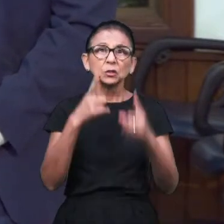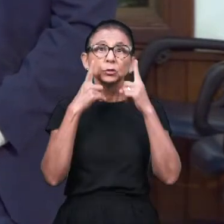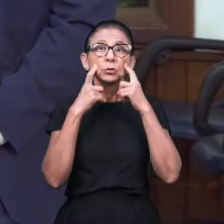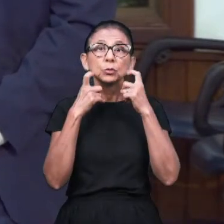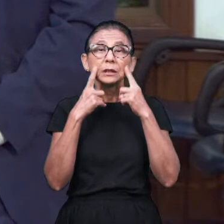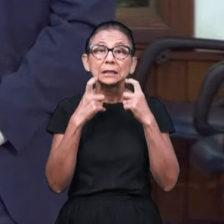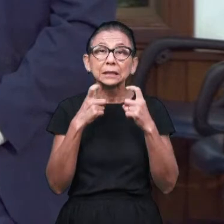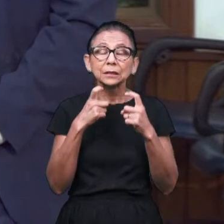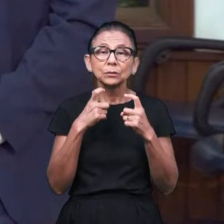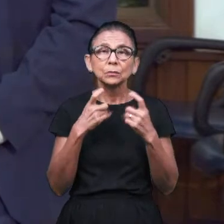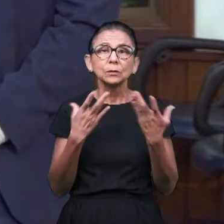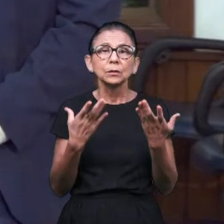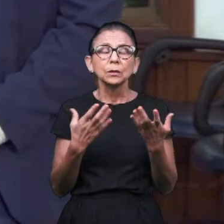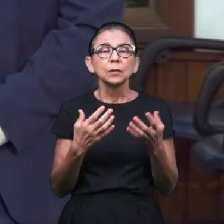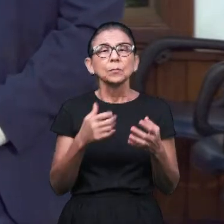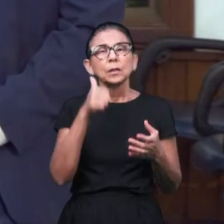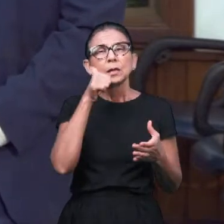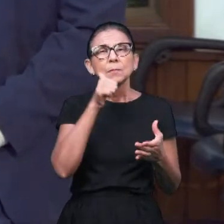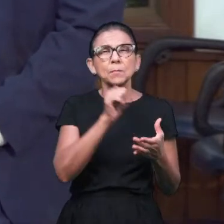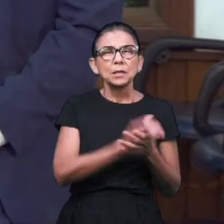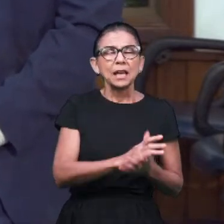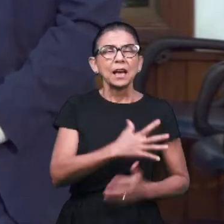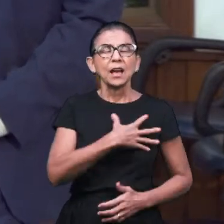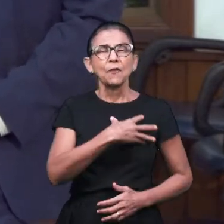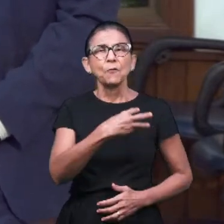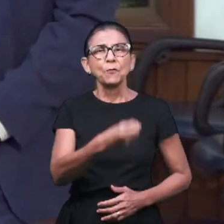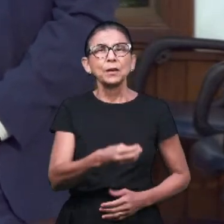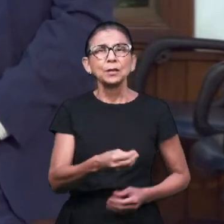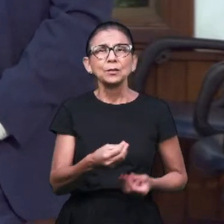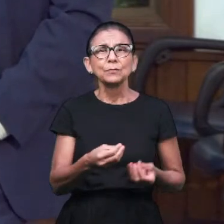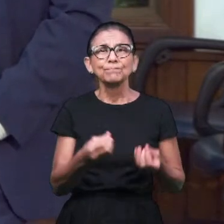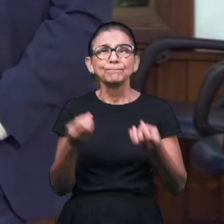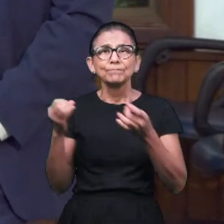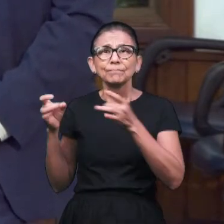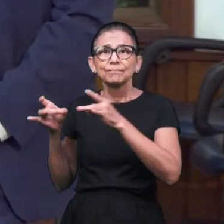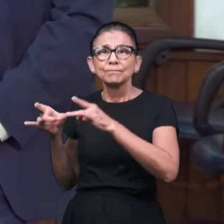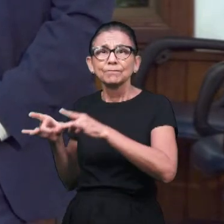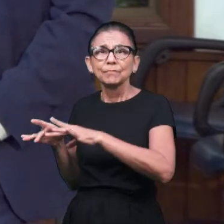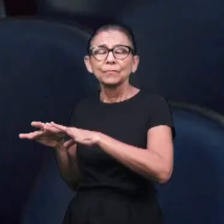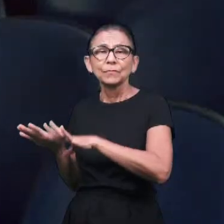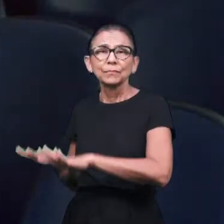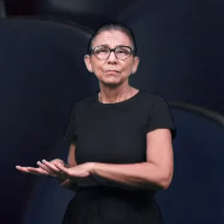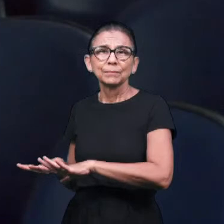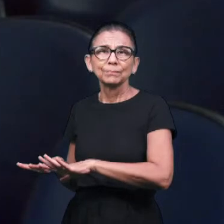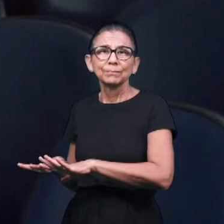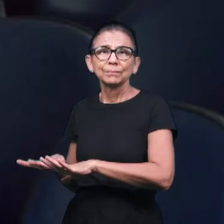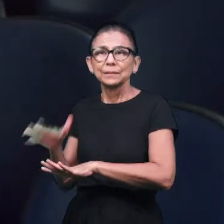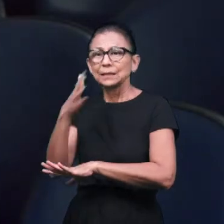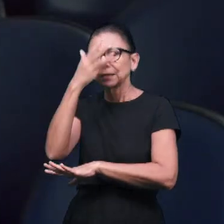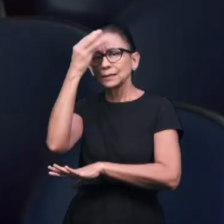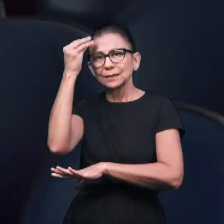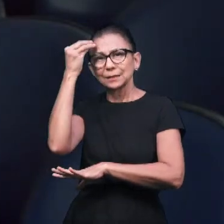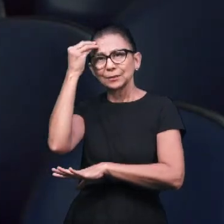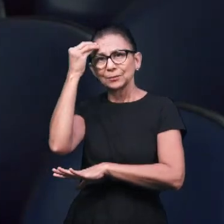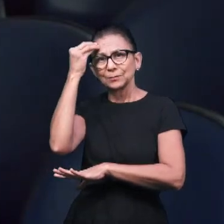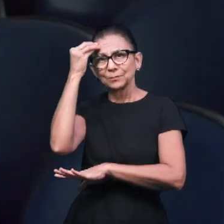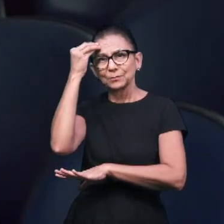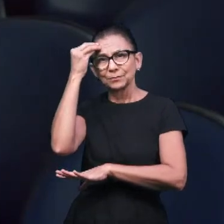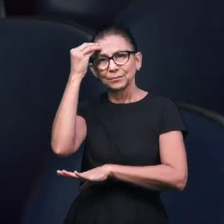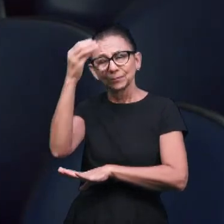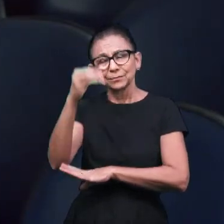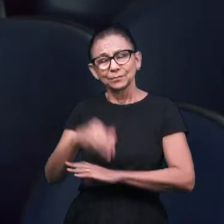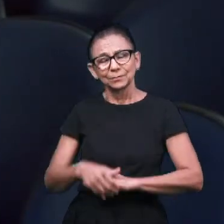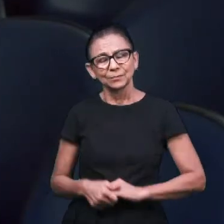as esposas e os filhos perderam para o amalequita, o adversário. Então, a família toca profundamente em qualquer um,